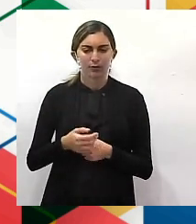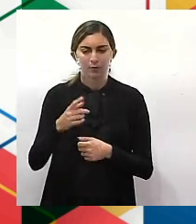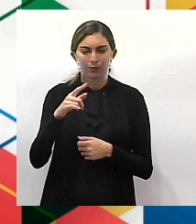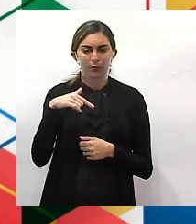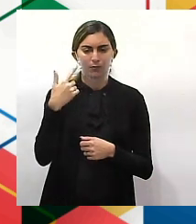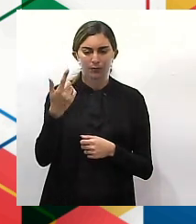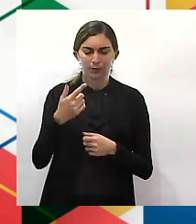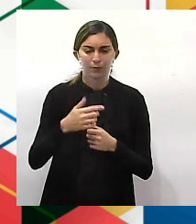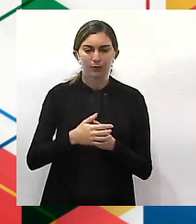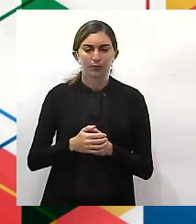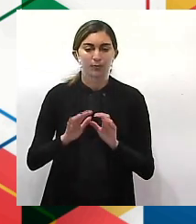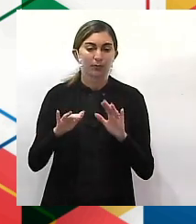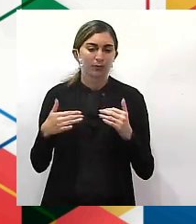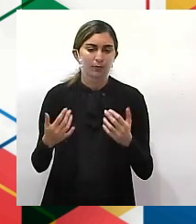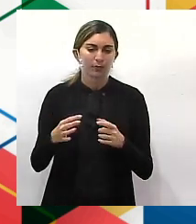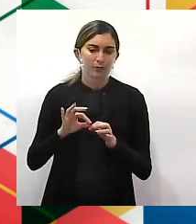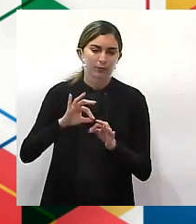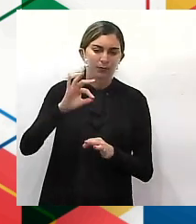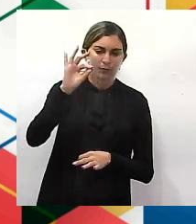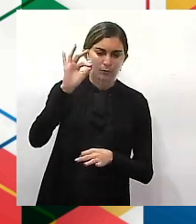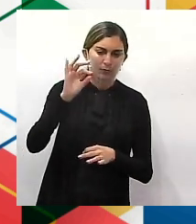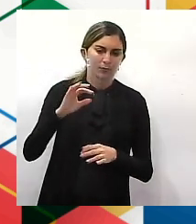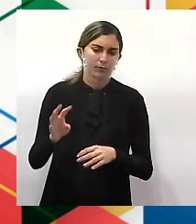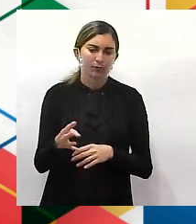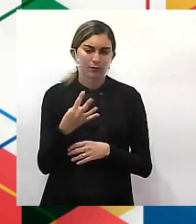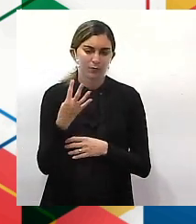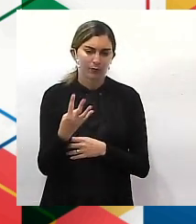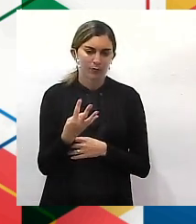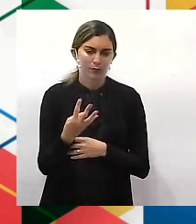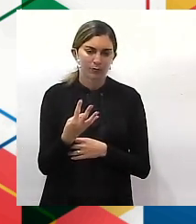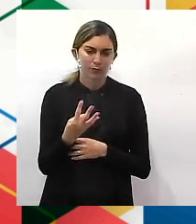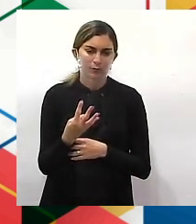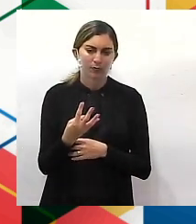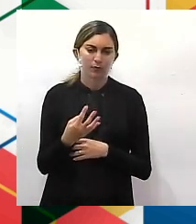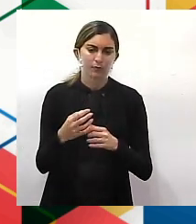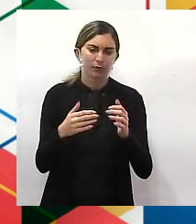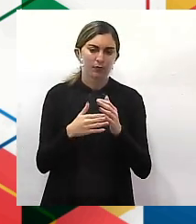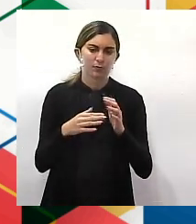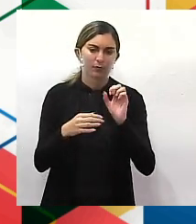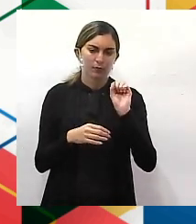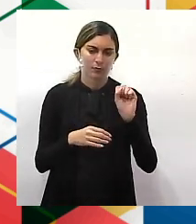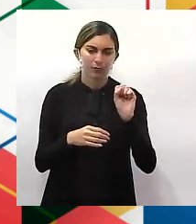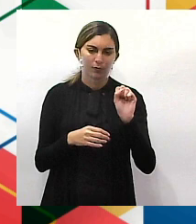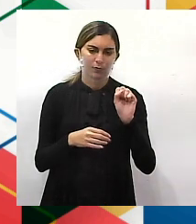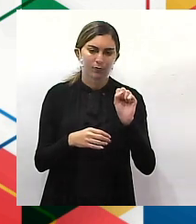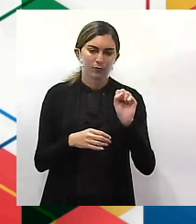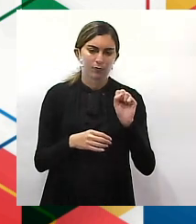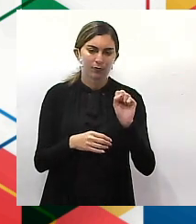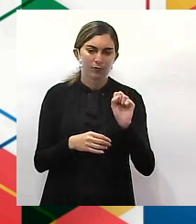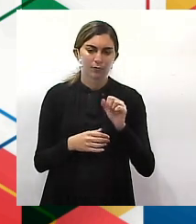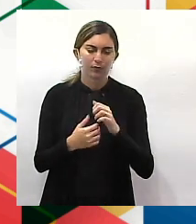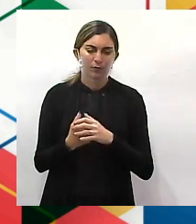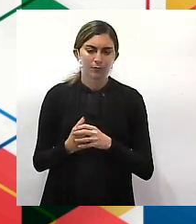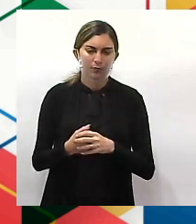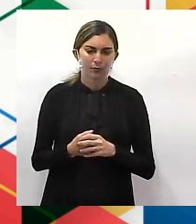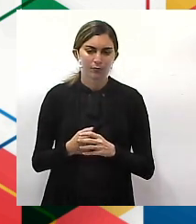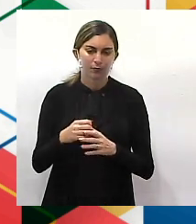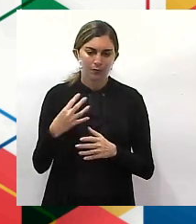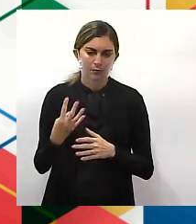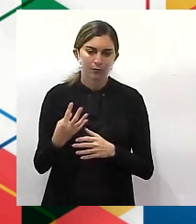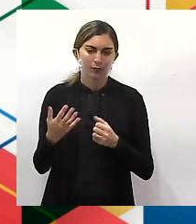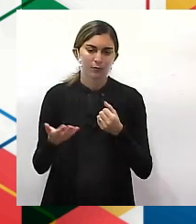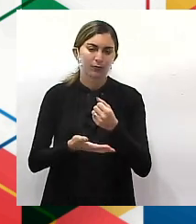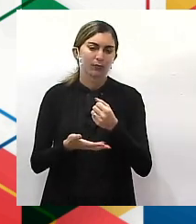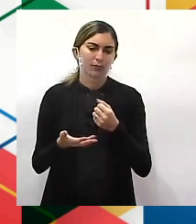para esse. Qual é a altura desse aqui? Ó? Vem do 4 até o 8. E 4 até 8 dá 4, né? E a